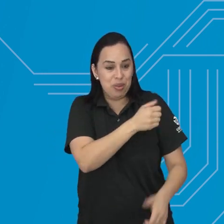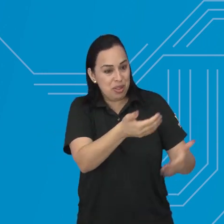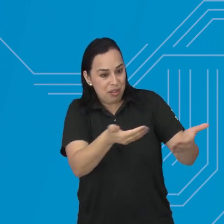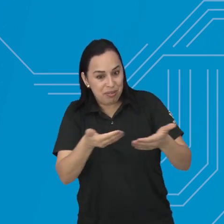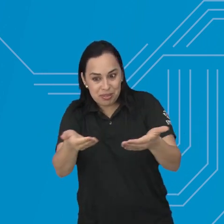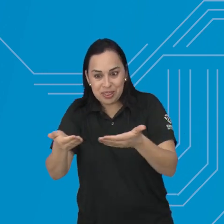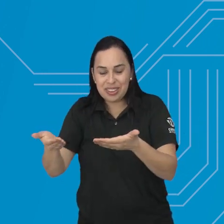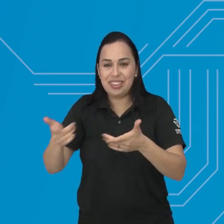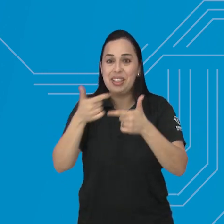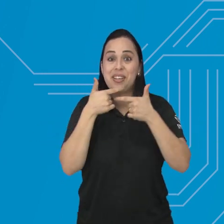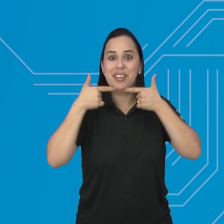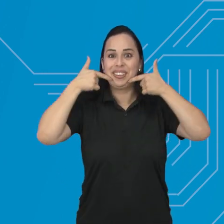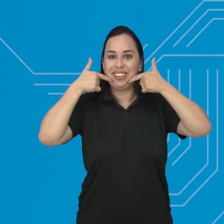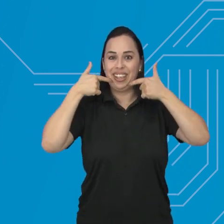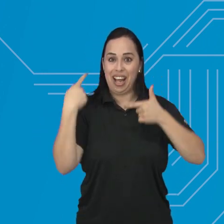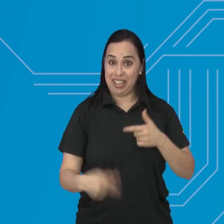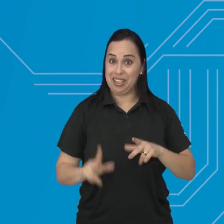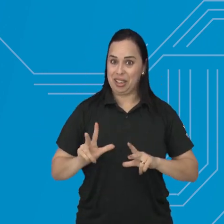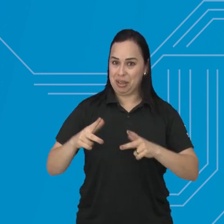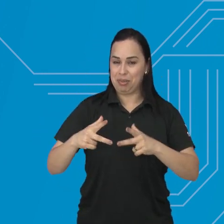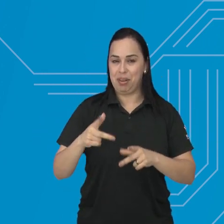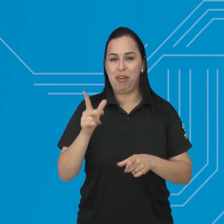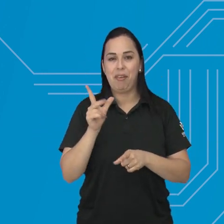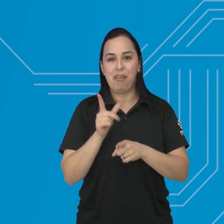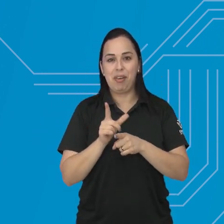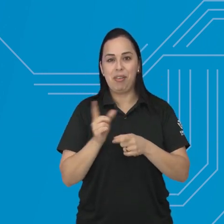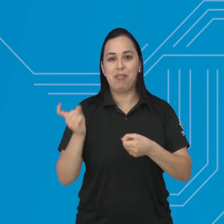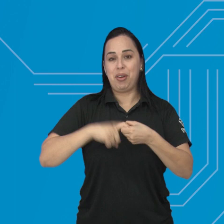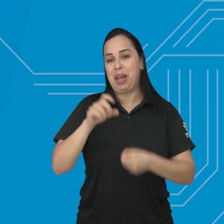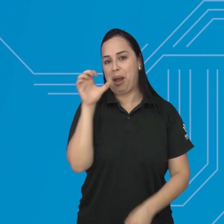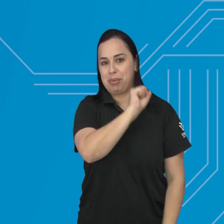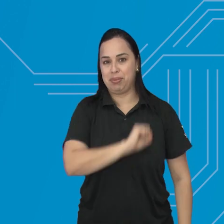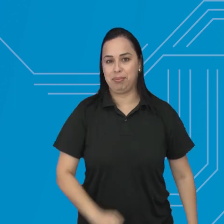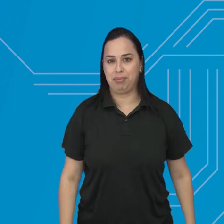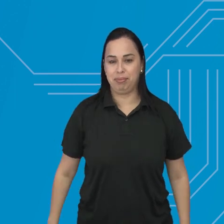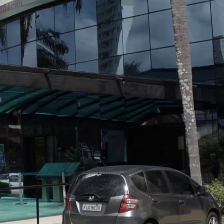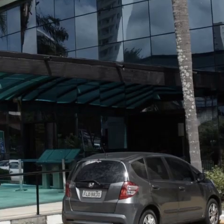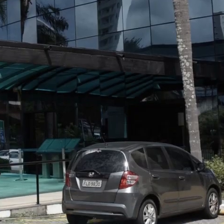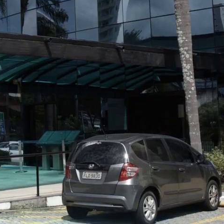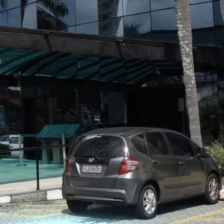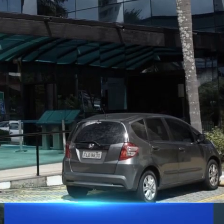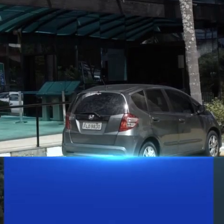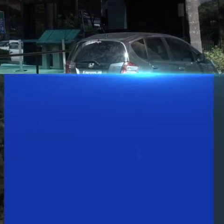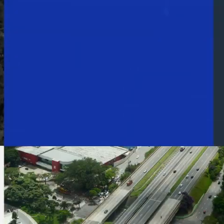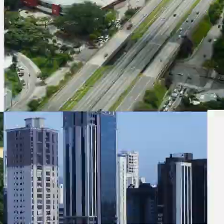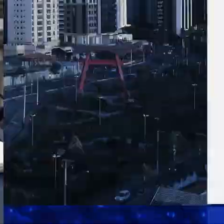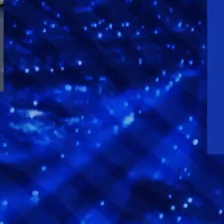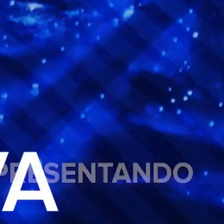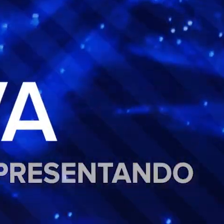ONG que participaram de uma visita aqui na Câmara. Voltamos já.